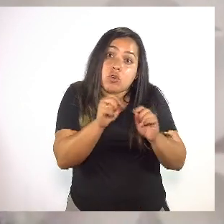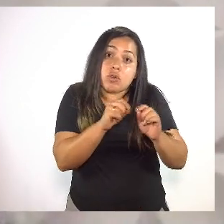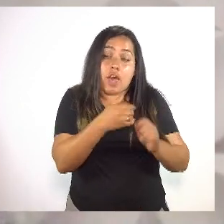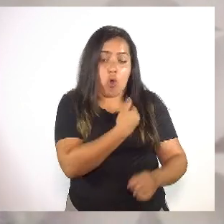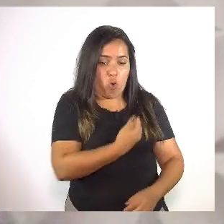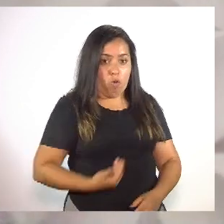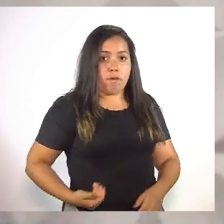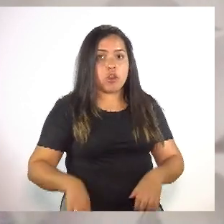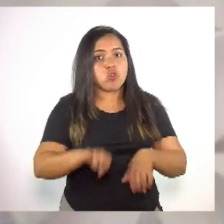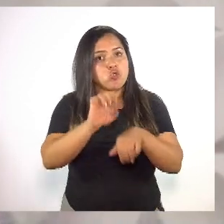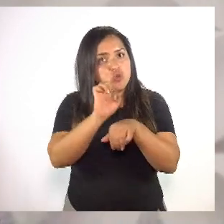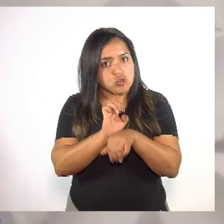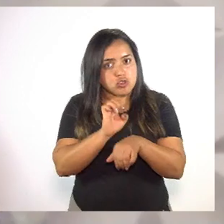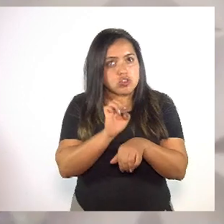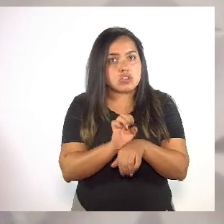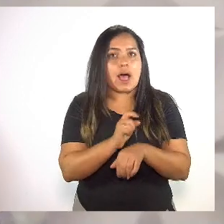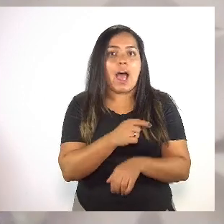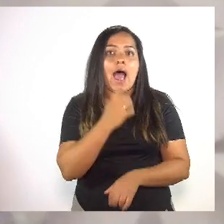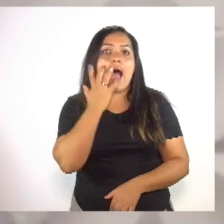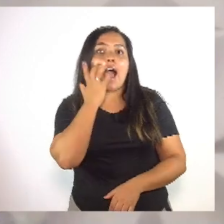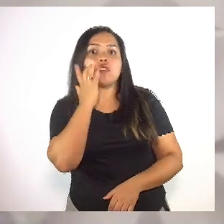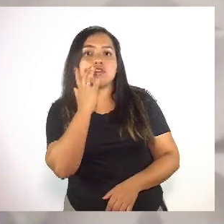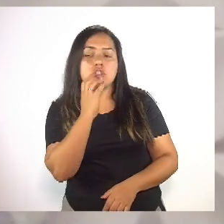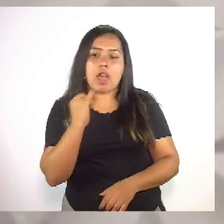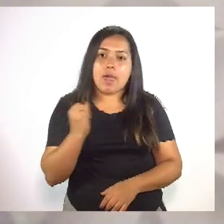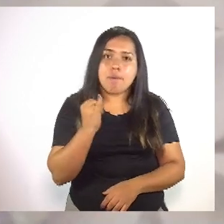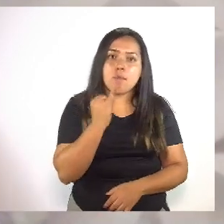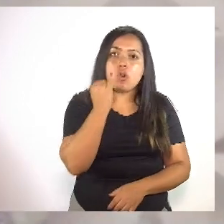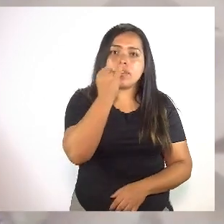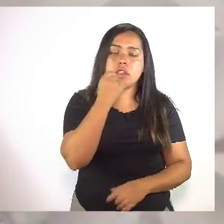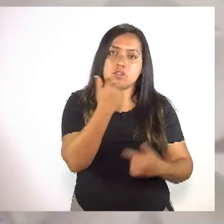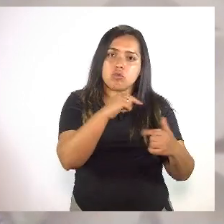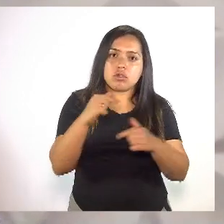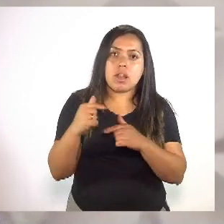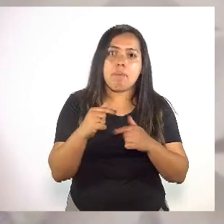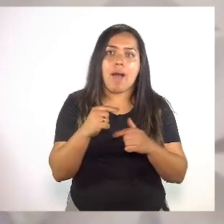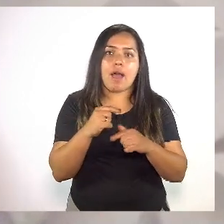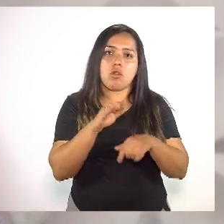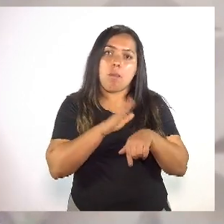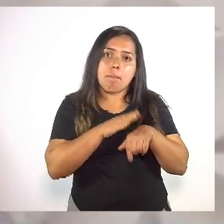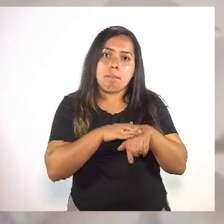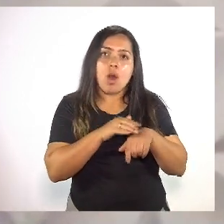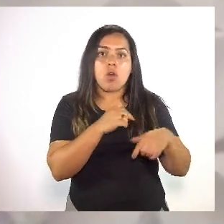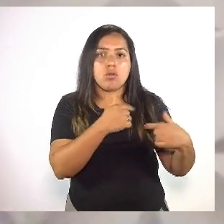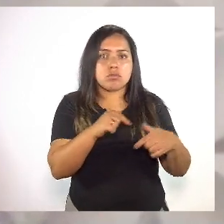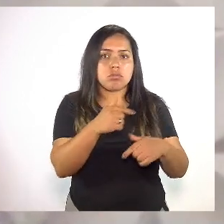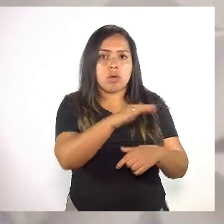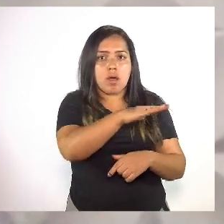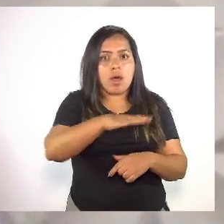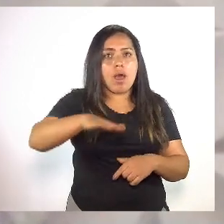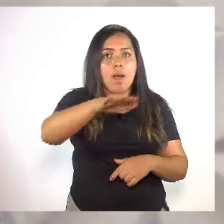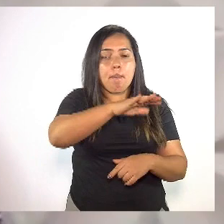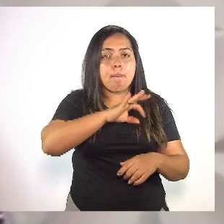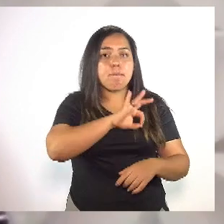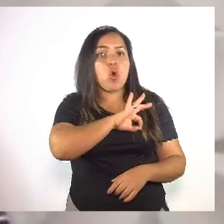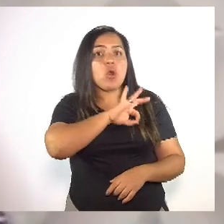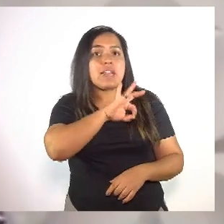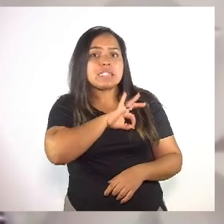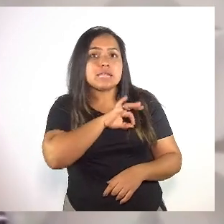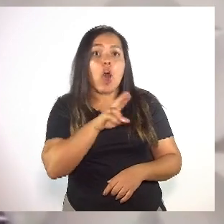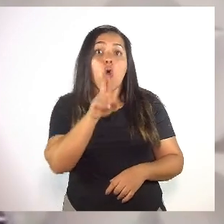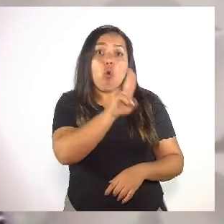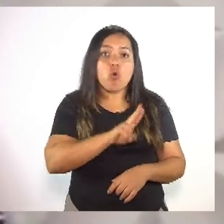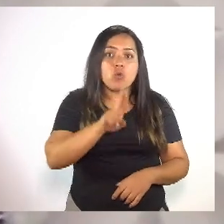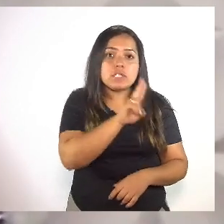governo do Estado, considerando a relevância dos serviços prestados pelos servidores policiais,